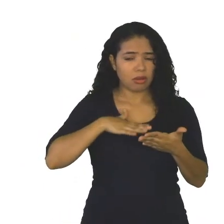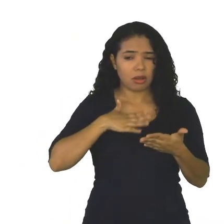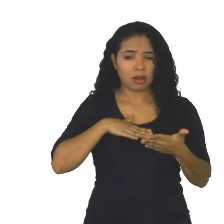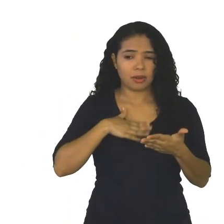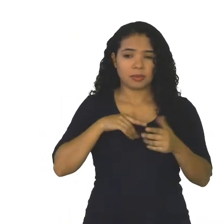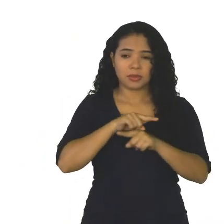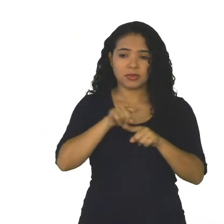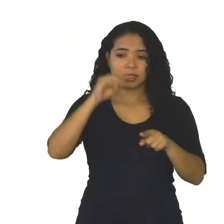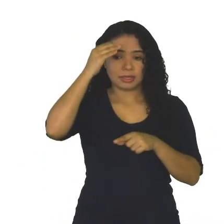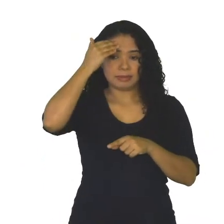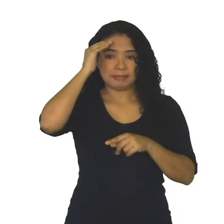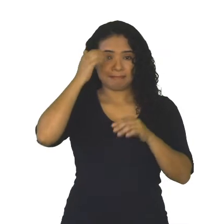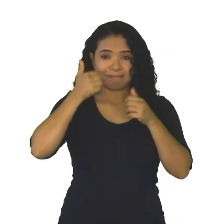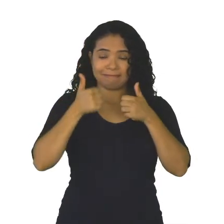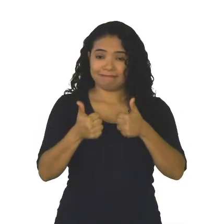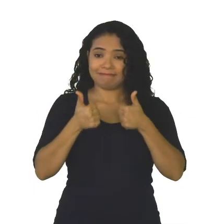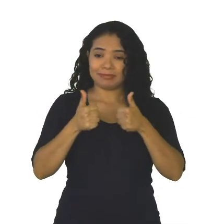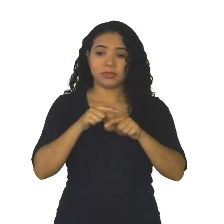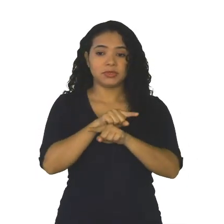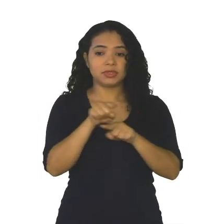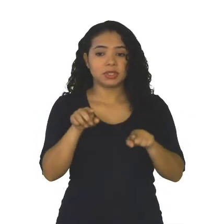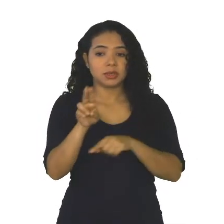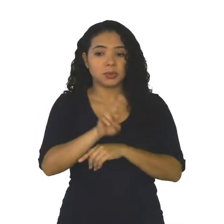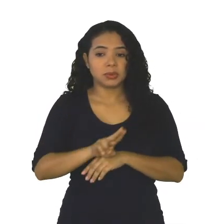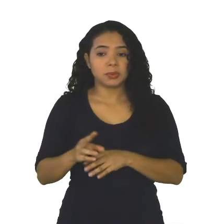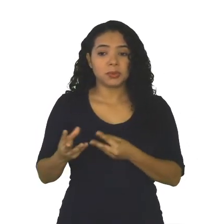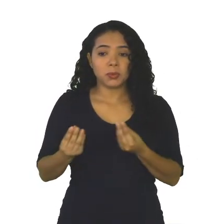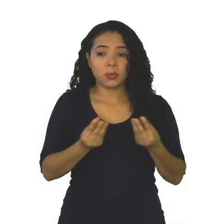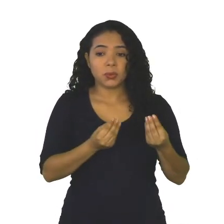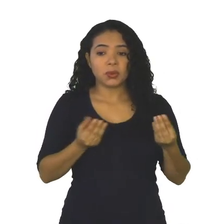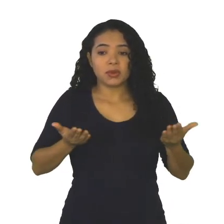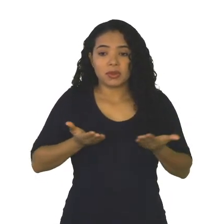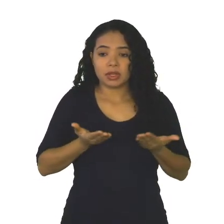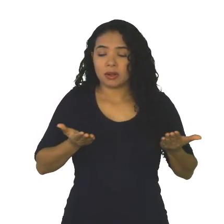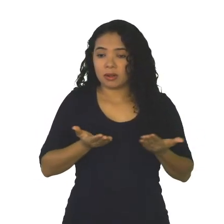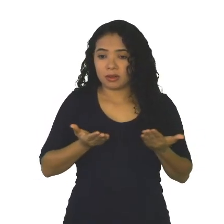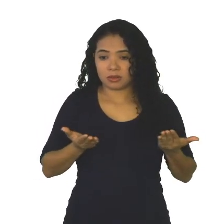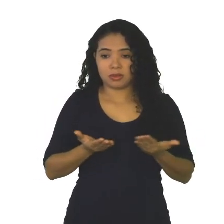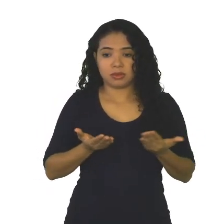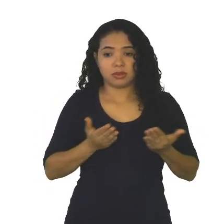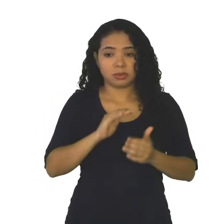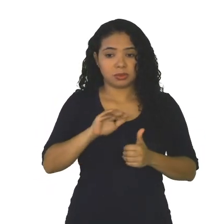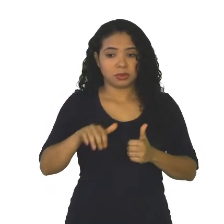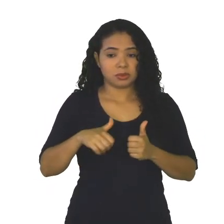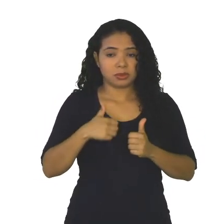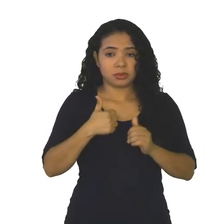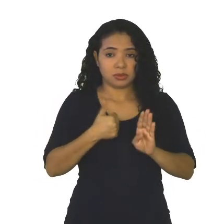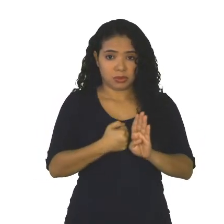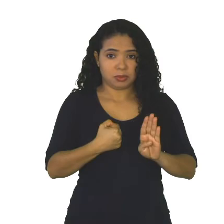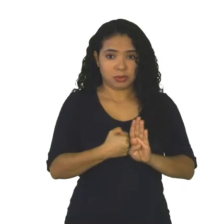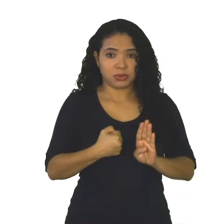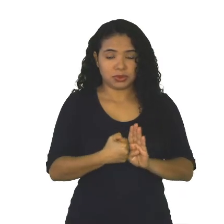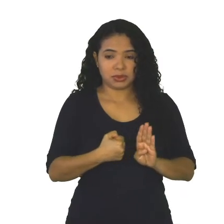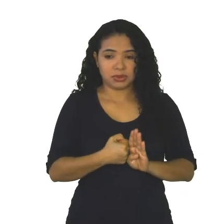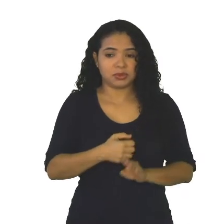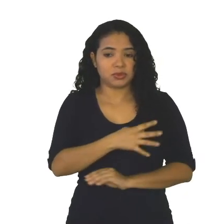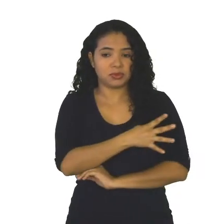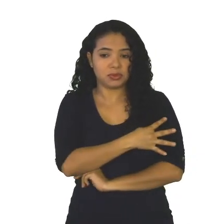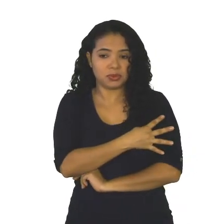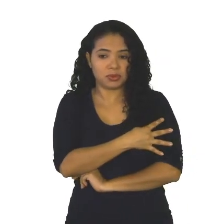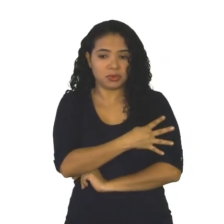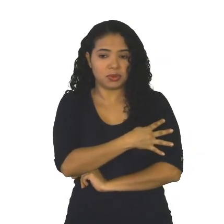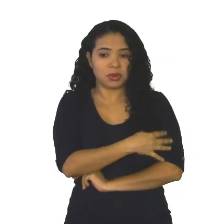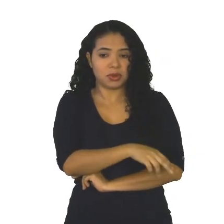vocês entenderem. Vocês vão usar muito agora essa questão dos substantivos, agora no 4º ano,